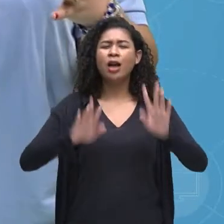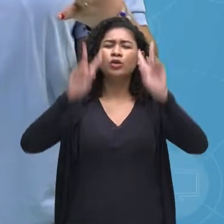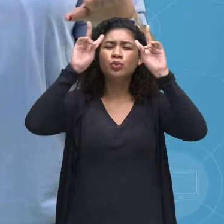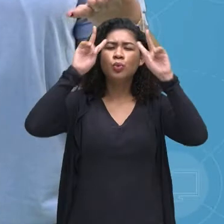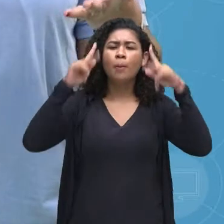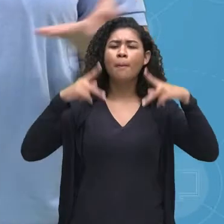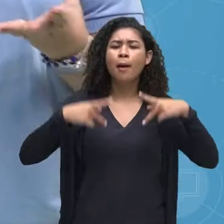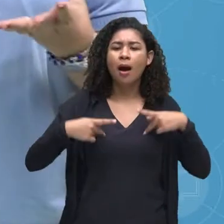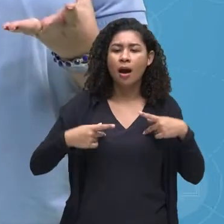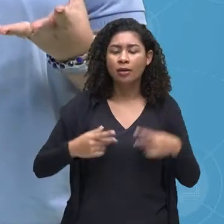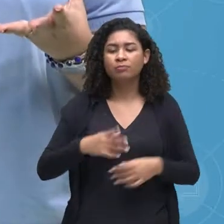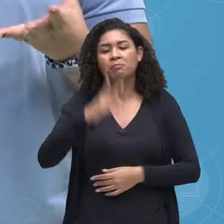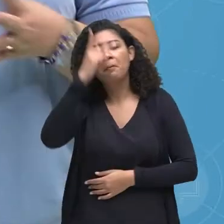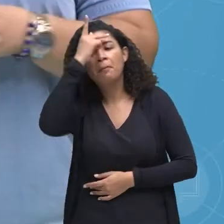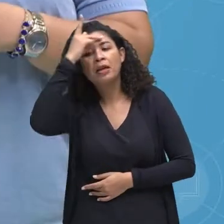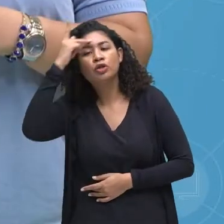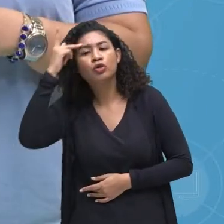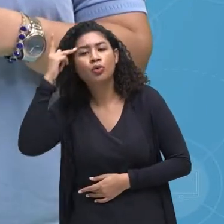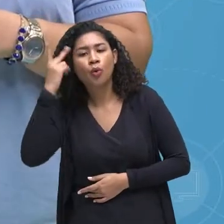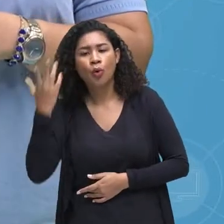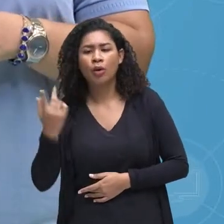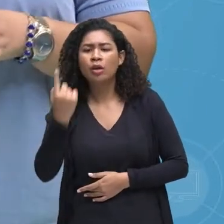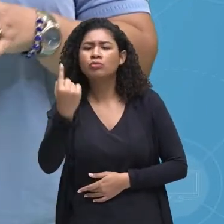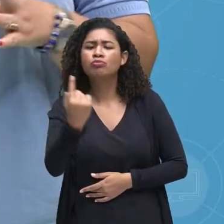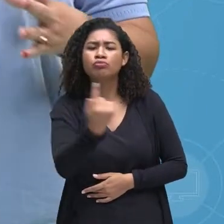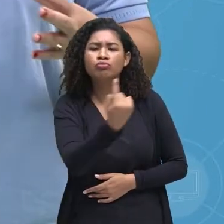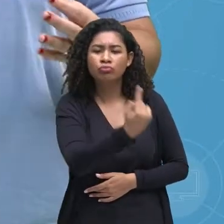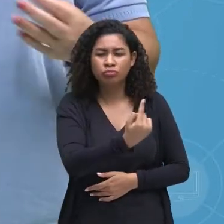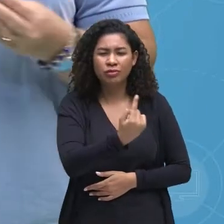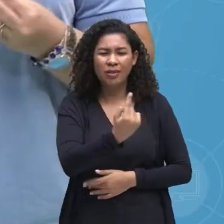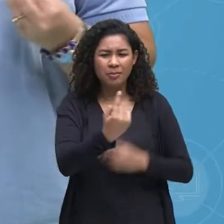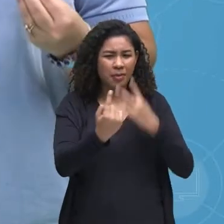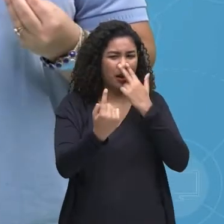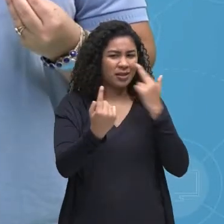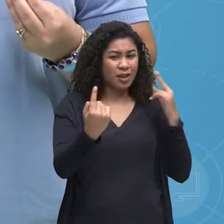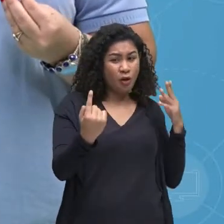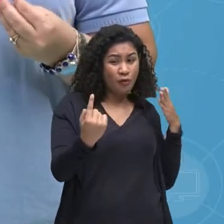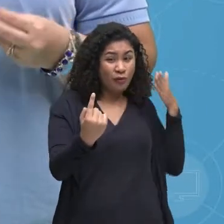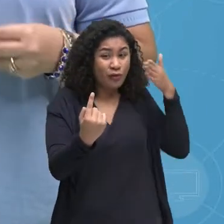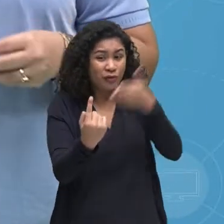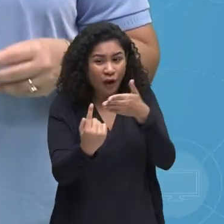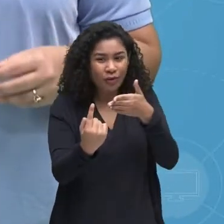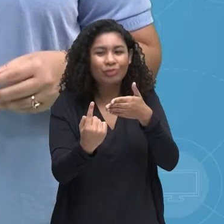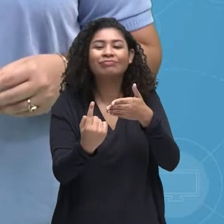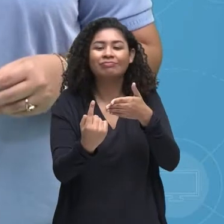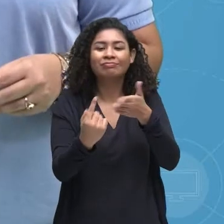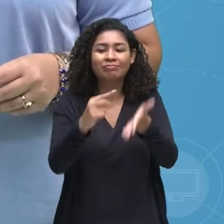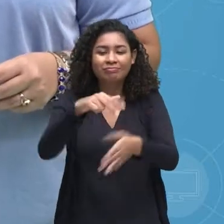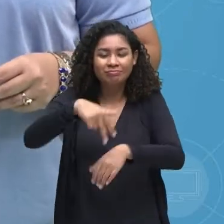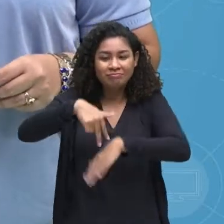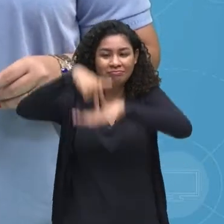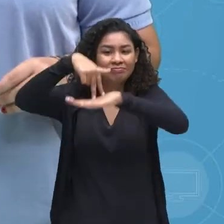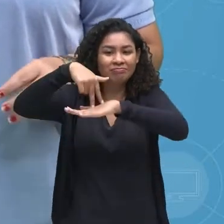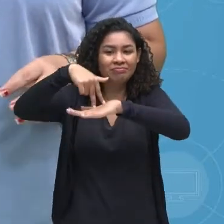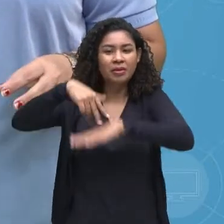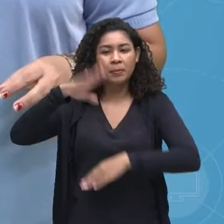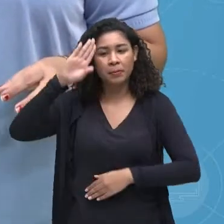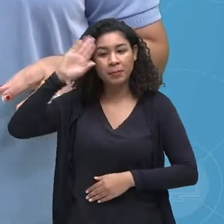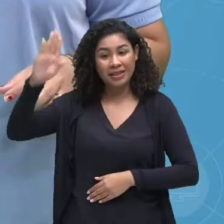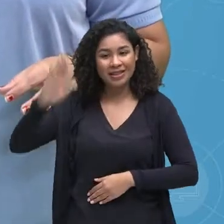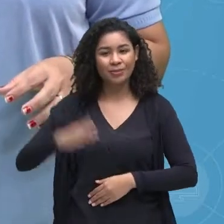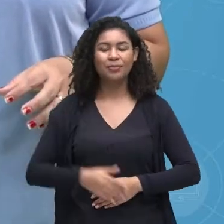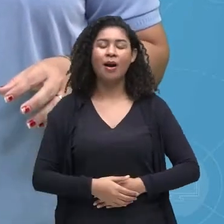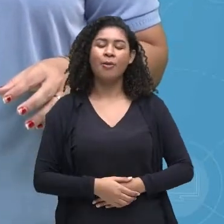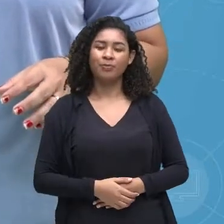o centro de tudo, E aí tem a visão utilitária do meio ambiente, a gente vai utilizar o meio ambiente